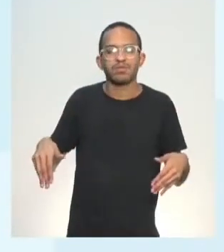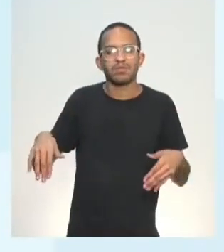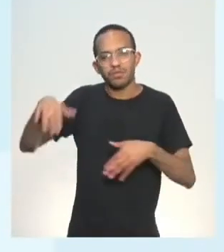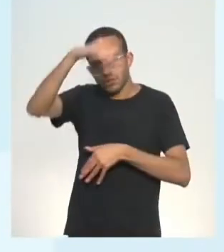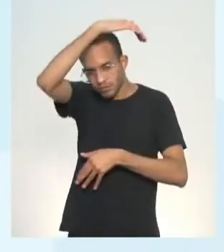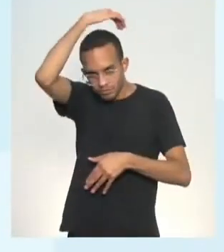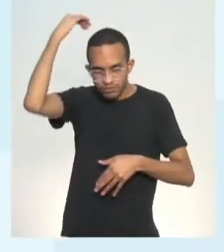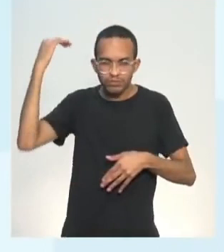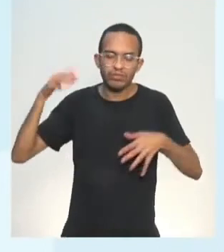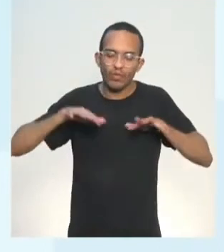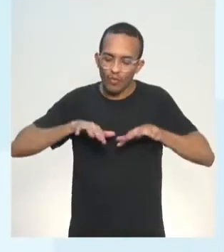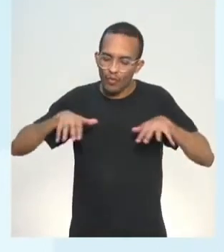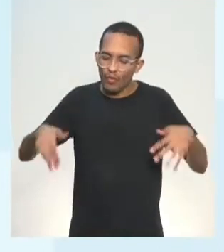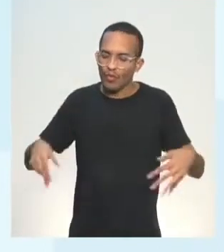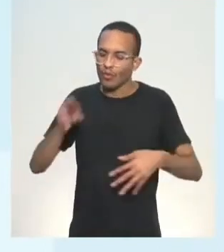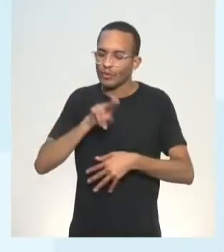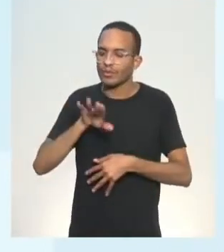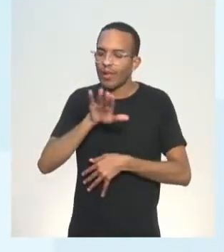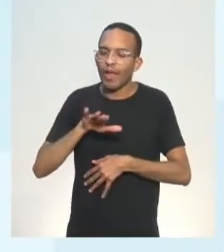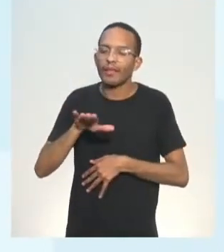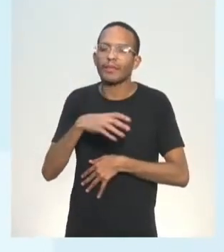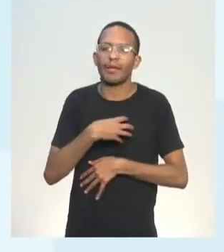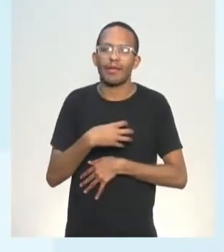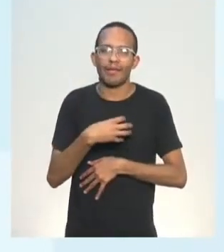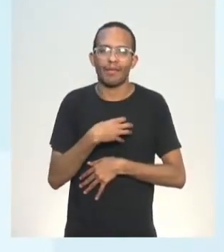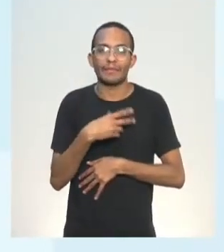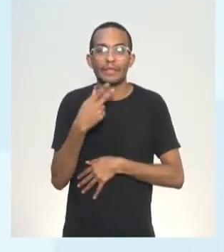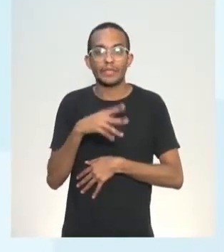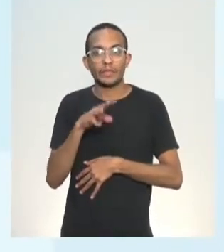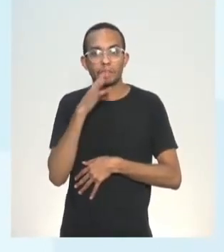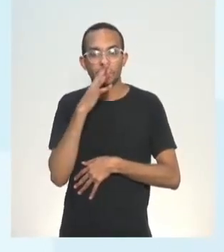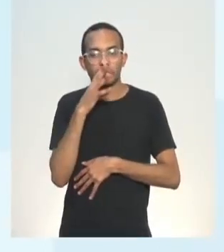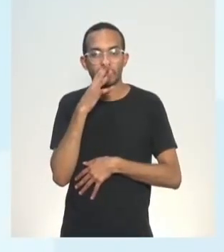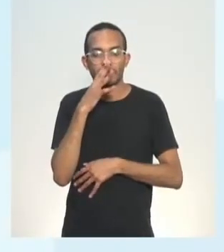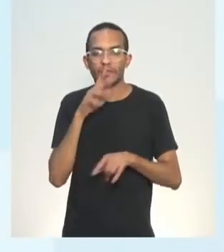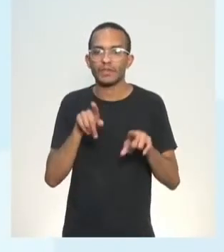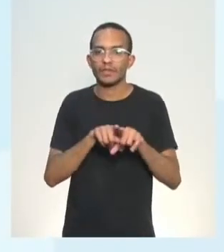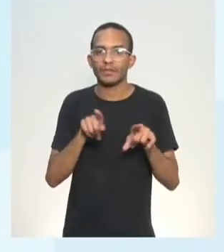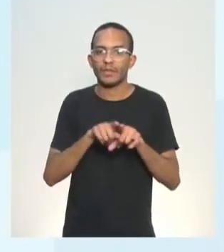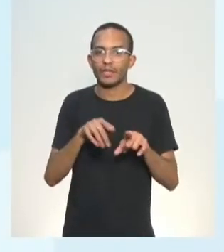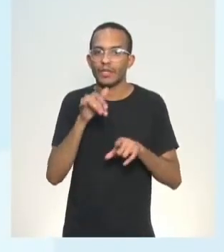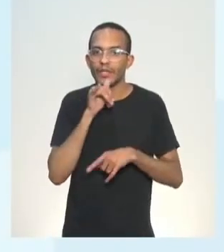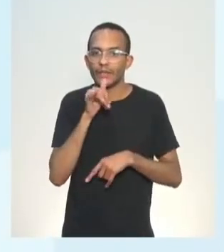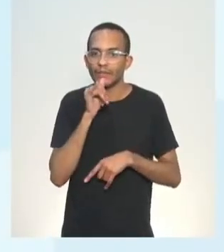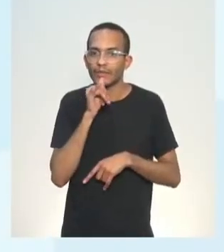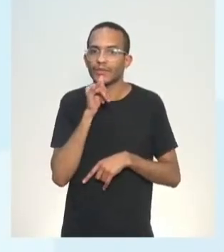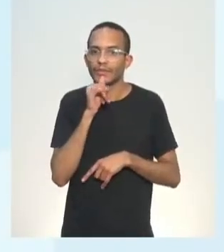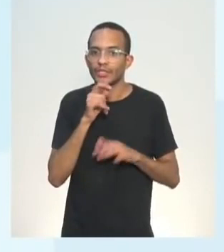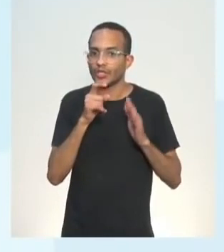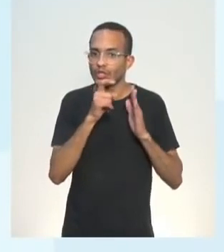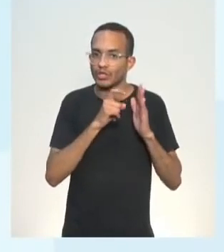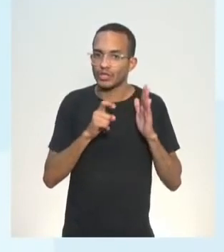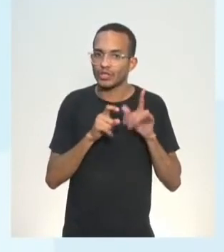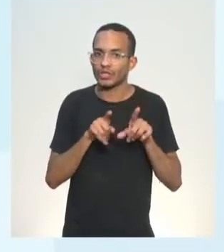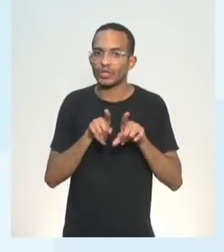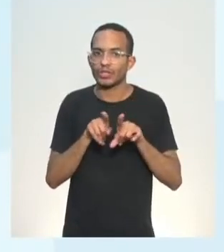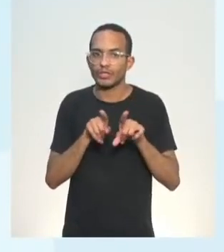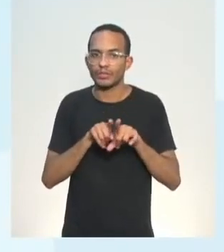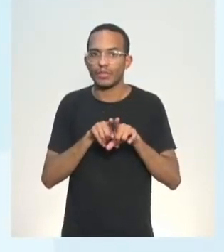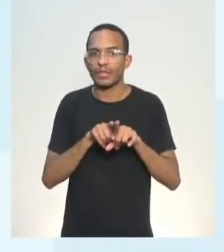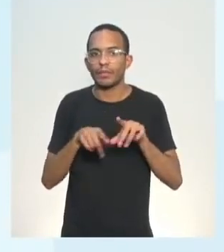lá na Bahia. Né? Tá? E uma coisa que é muito interessante, gente, o grafismo e a geometrização de